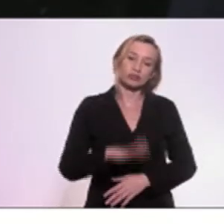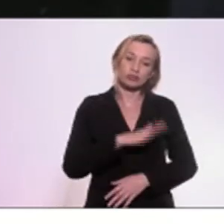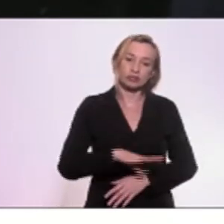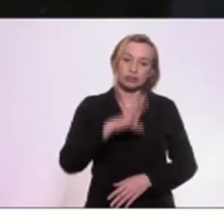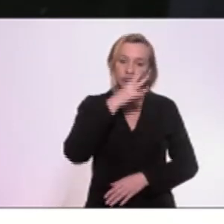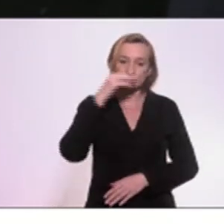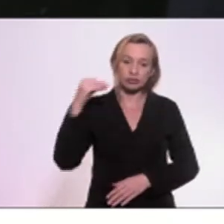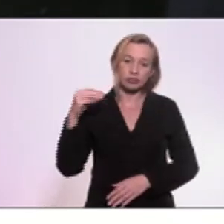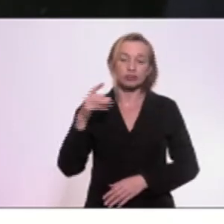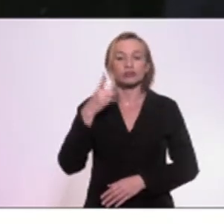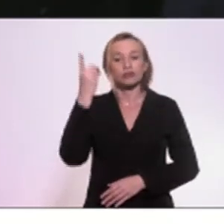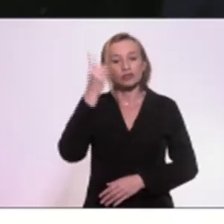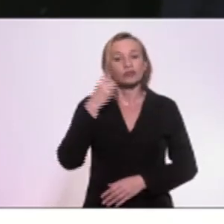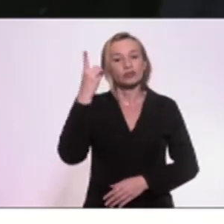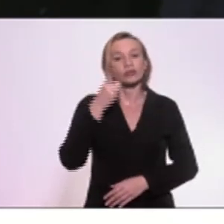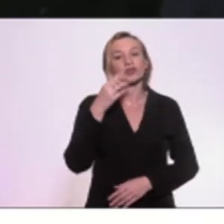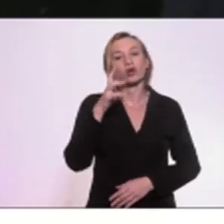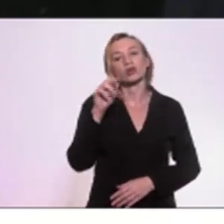Félix.